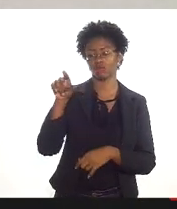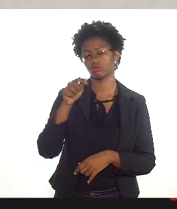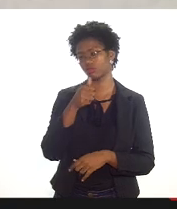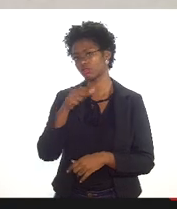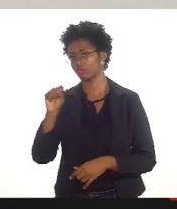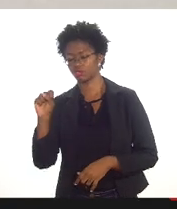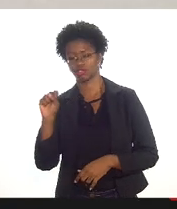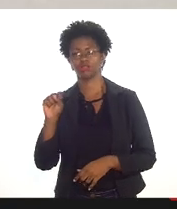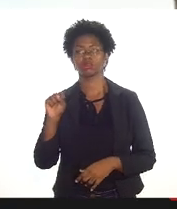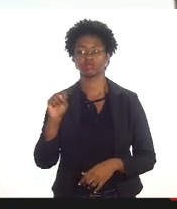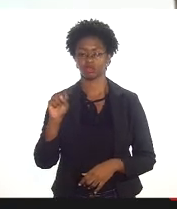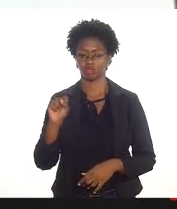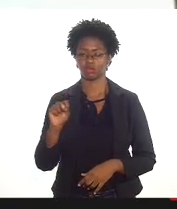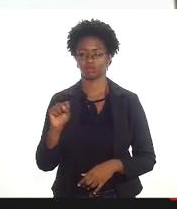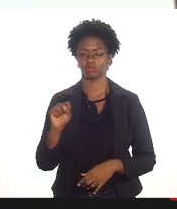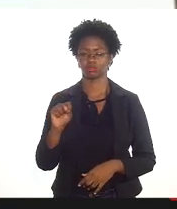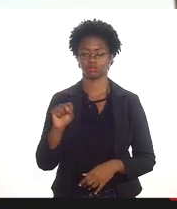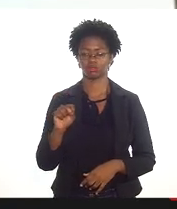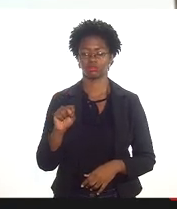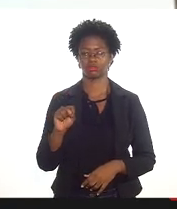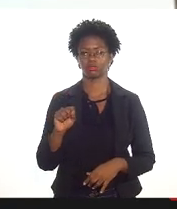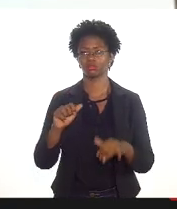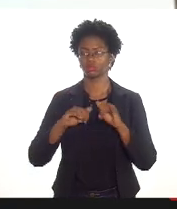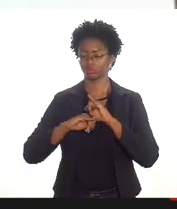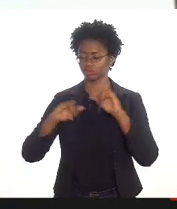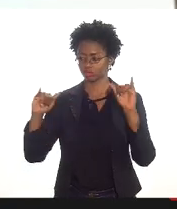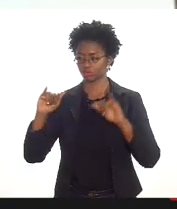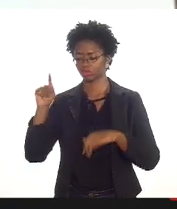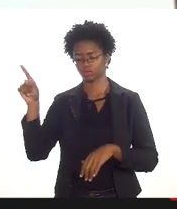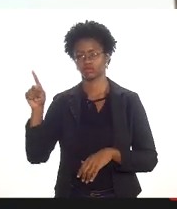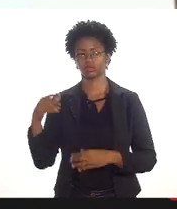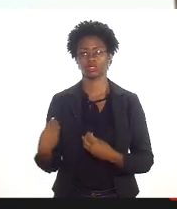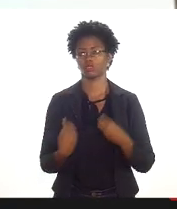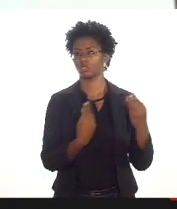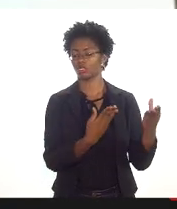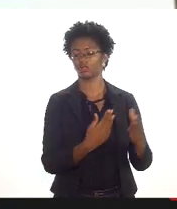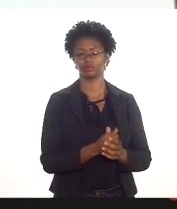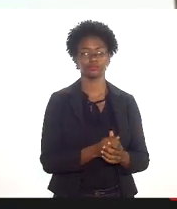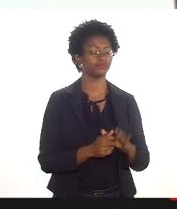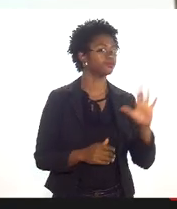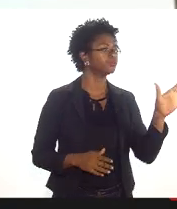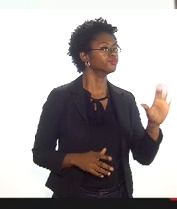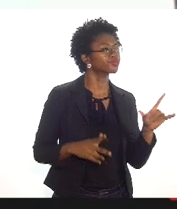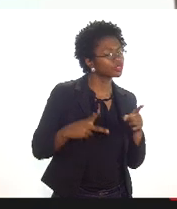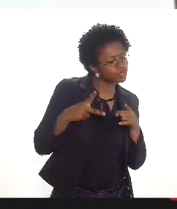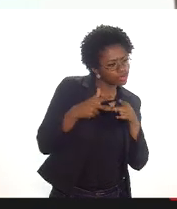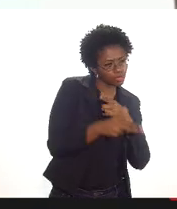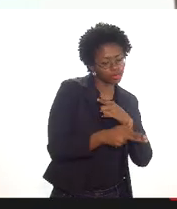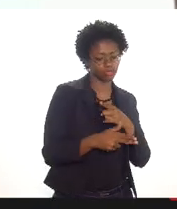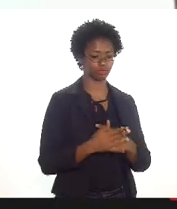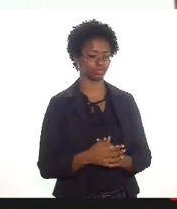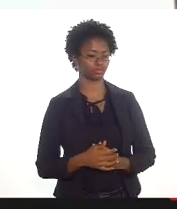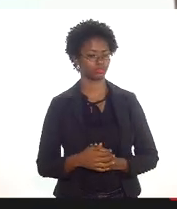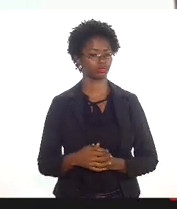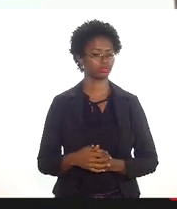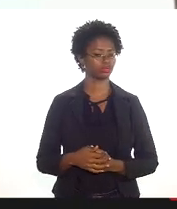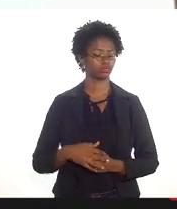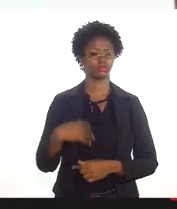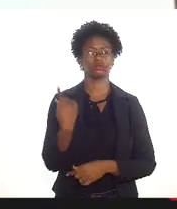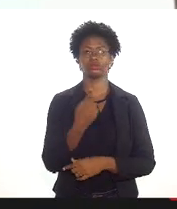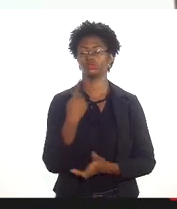assessoria para que seja oficiado a ANP. Deixa eu só te interromper. Como havia